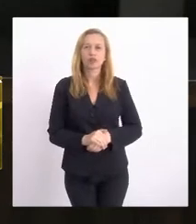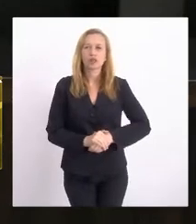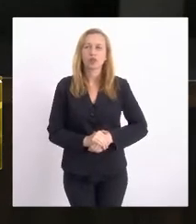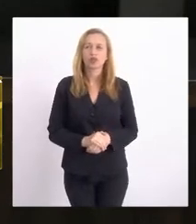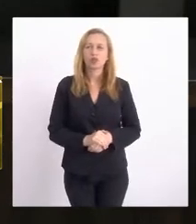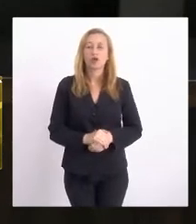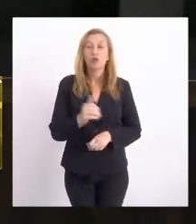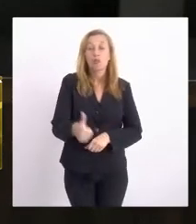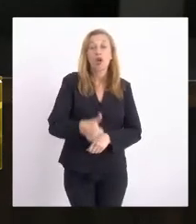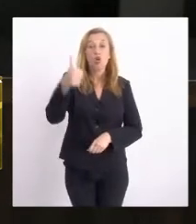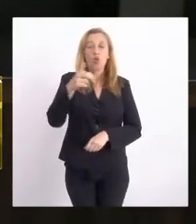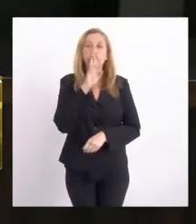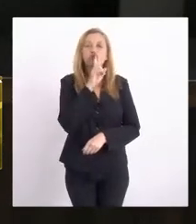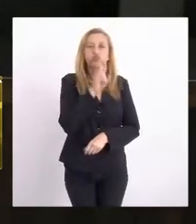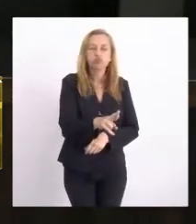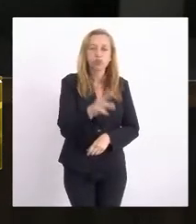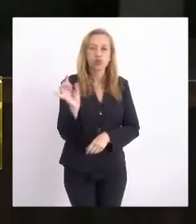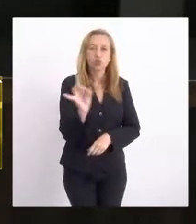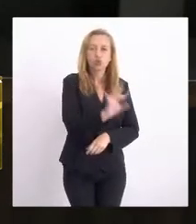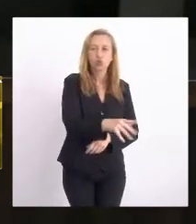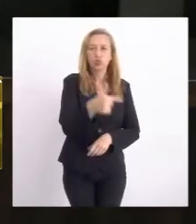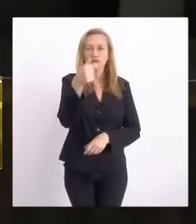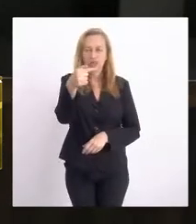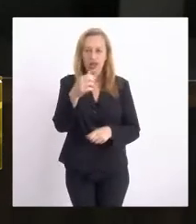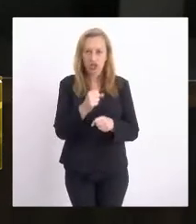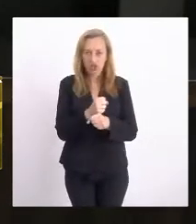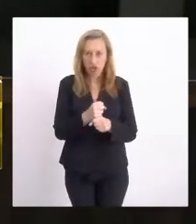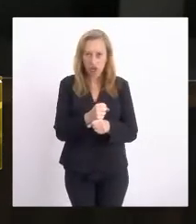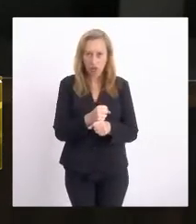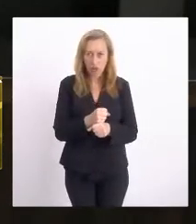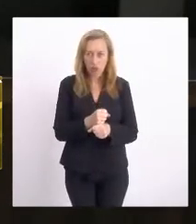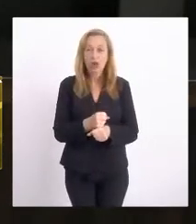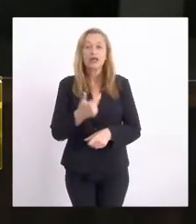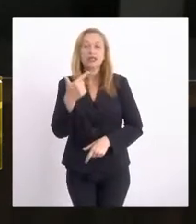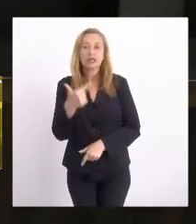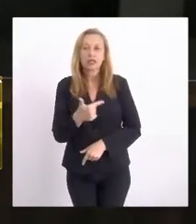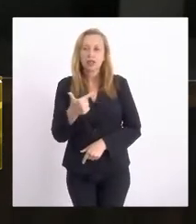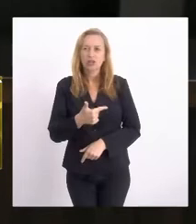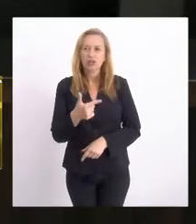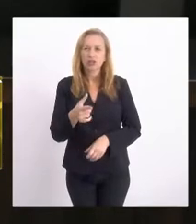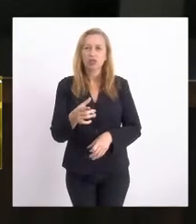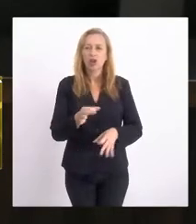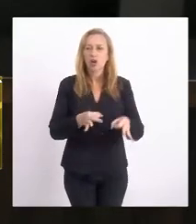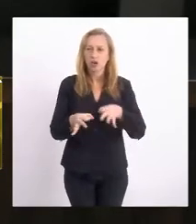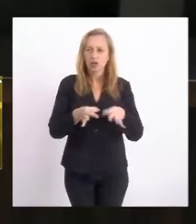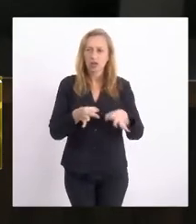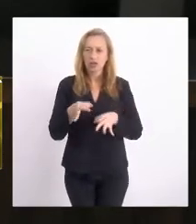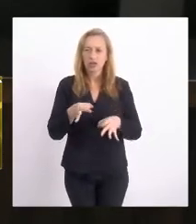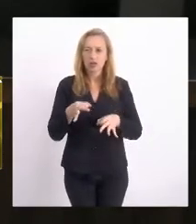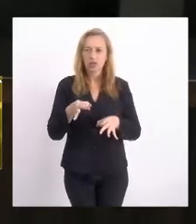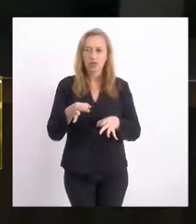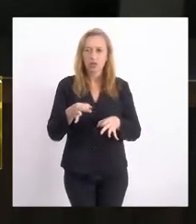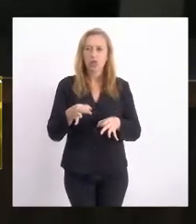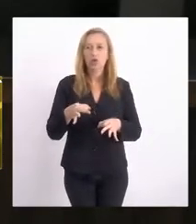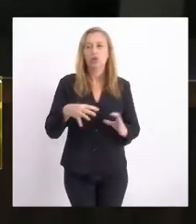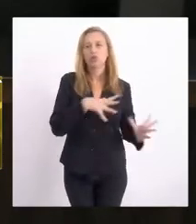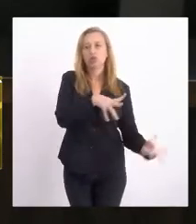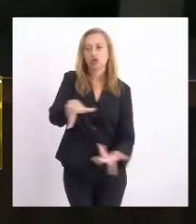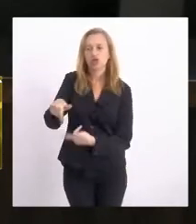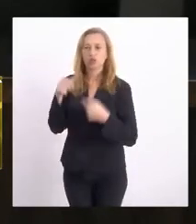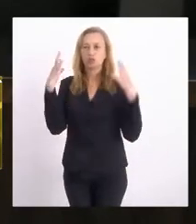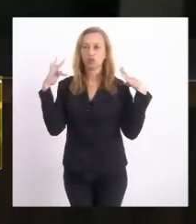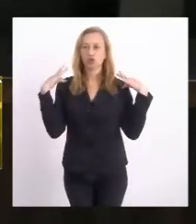eich o melhor resultado dos últimos sete anos segundo a Organização Mundial de turismo em